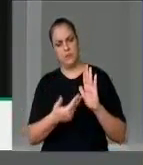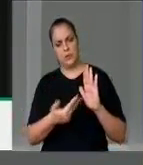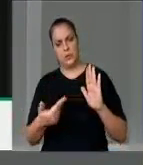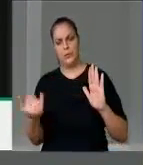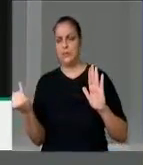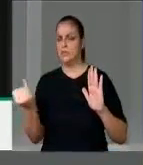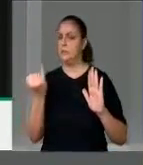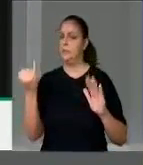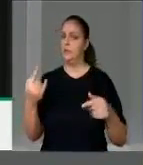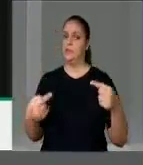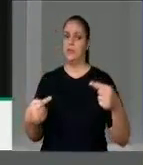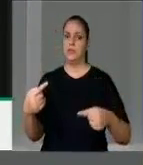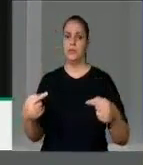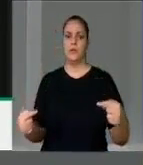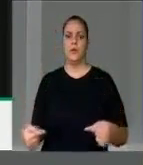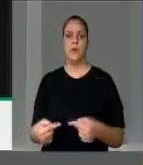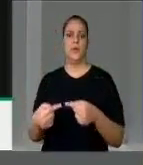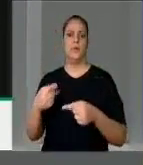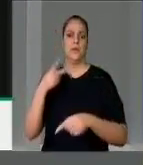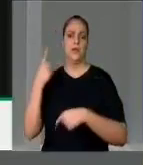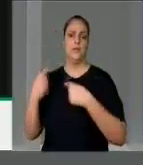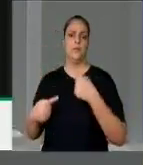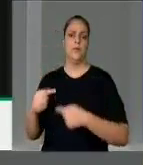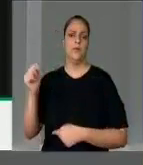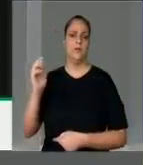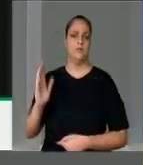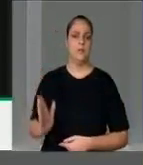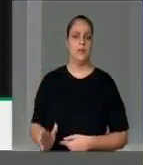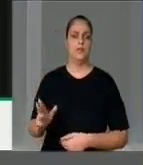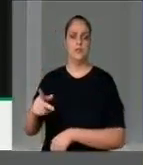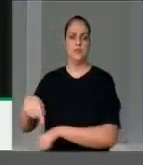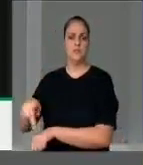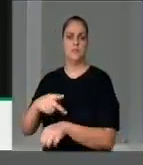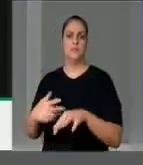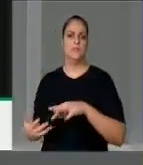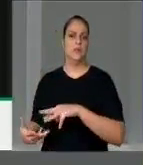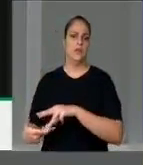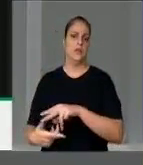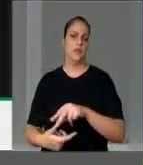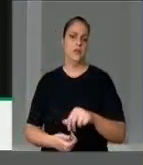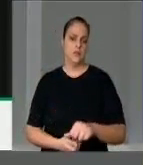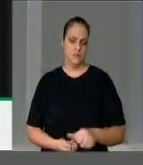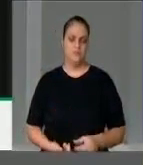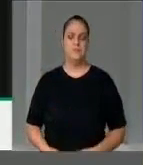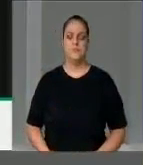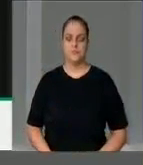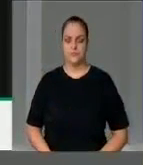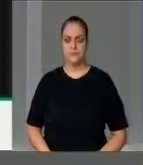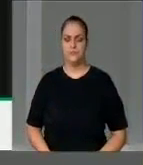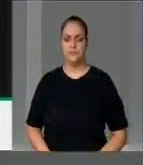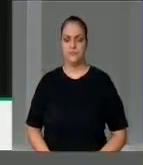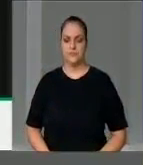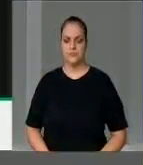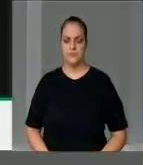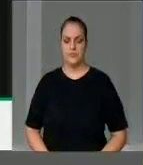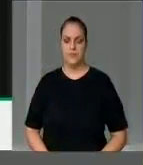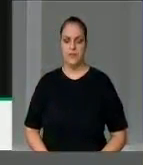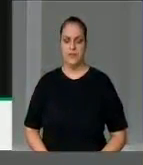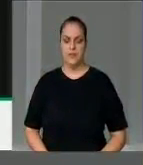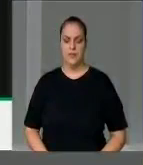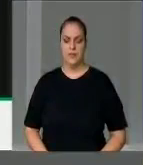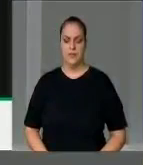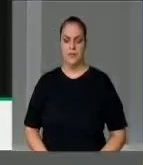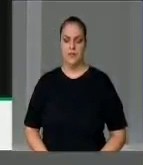importante da discussão política, da conjuntura internacional, nacional, da conjuntura do nosso país e, acima